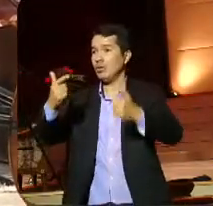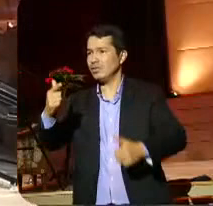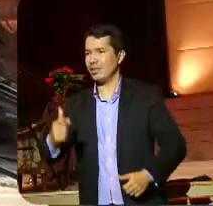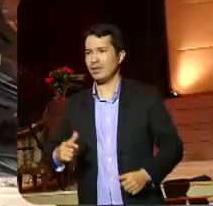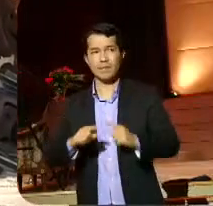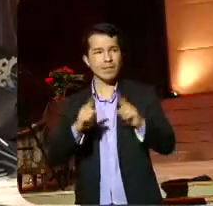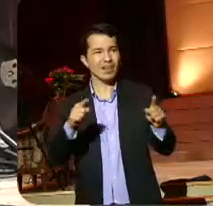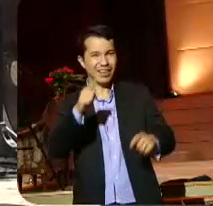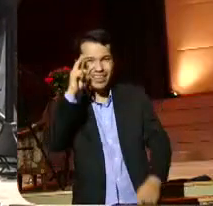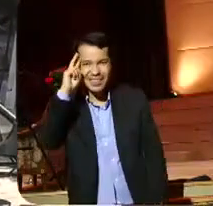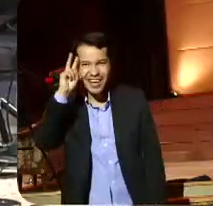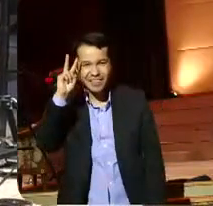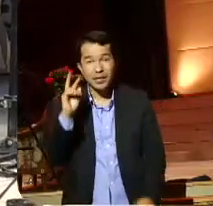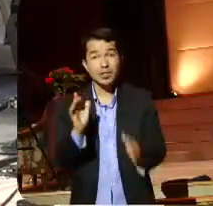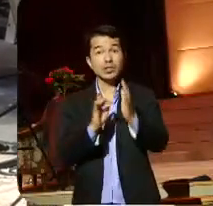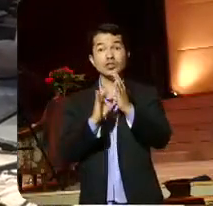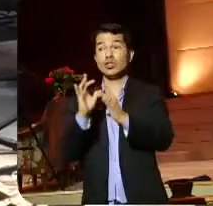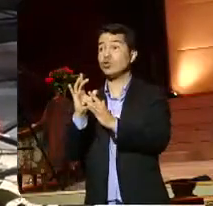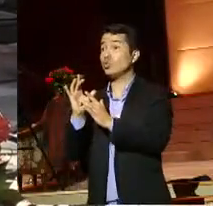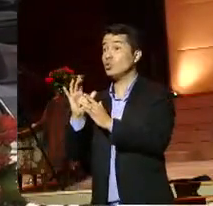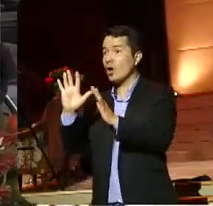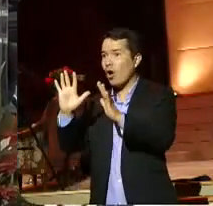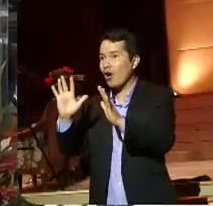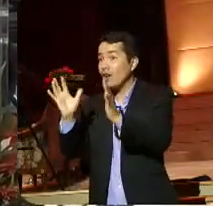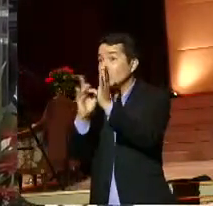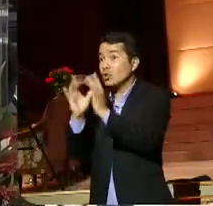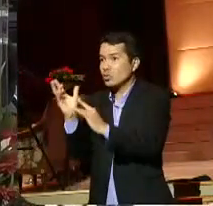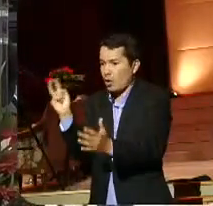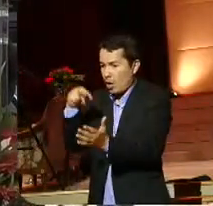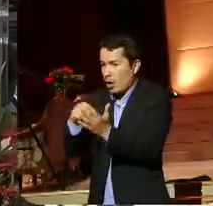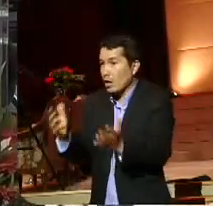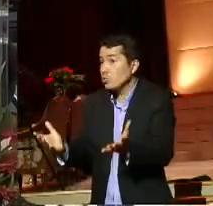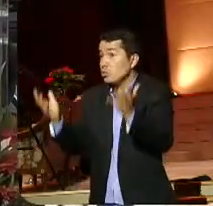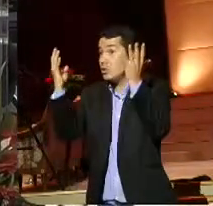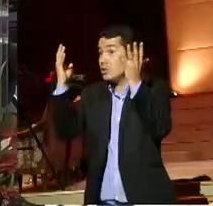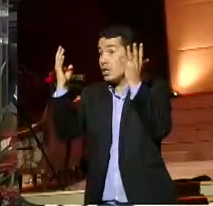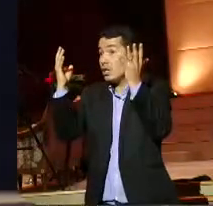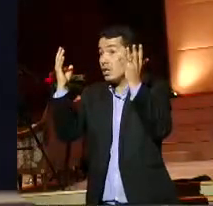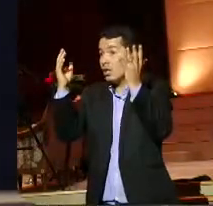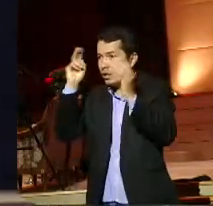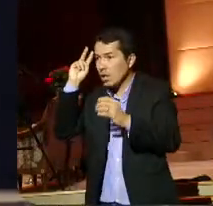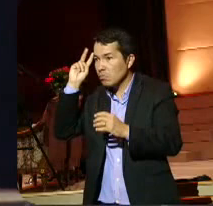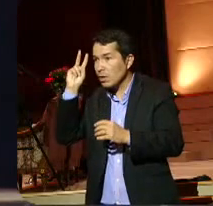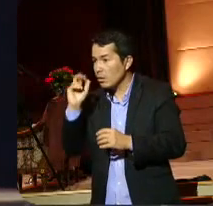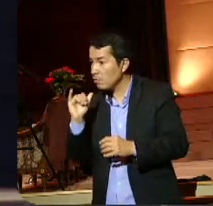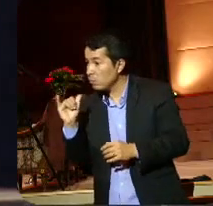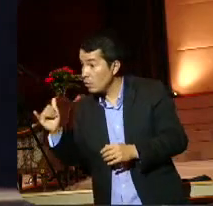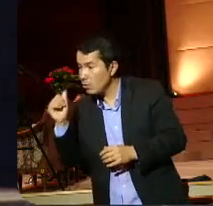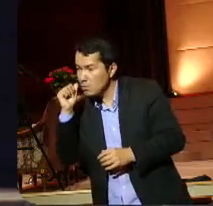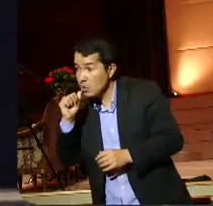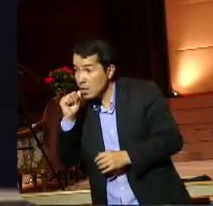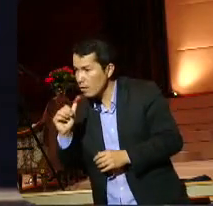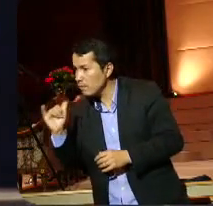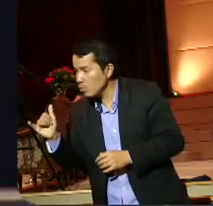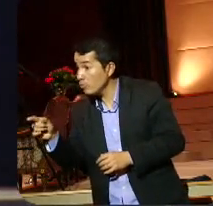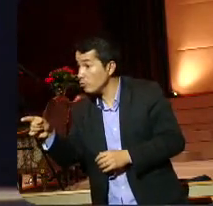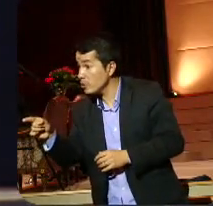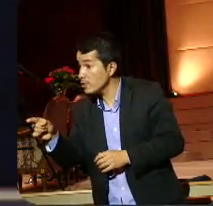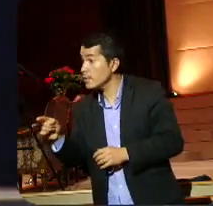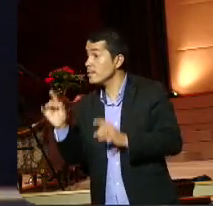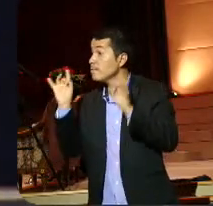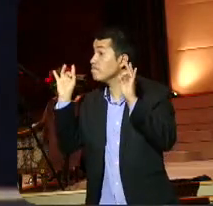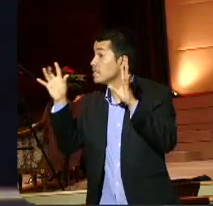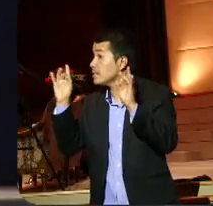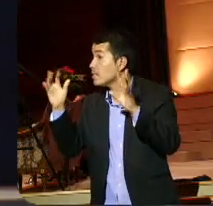Ele manda um recado especial para quem? Para Pedro. As mulheres no